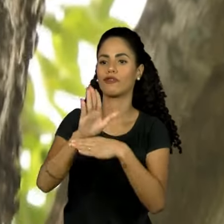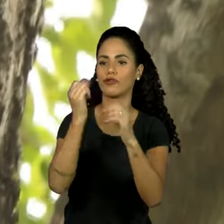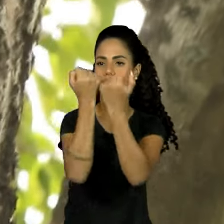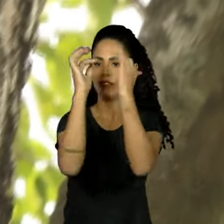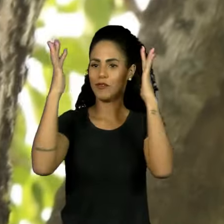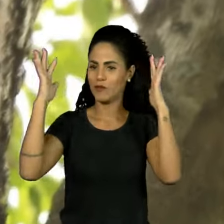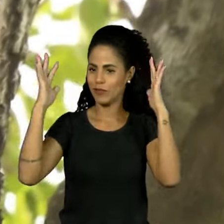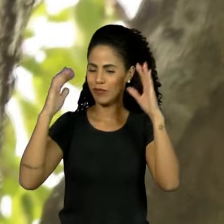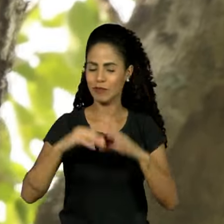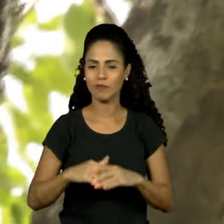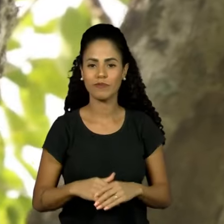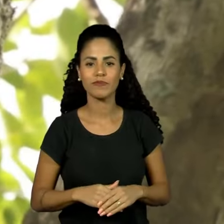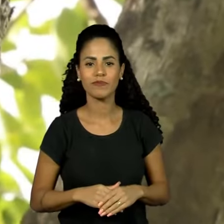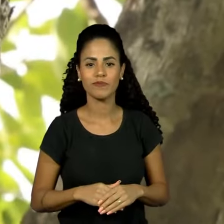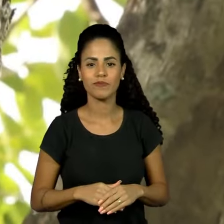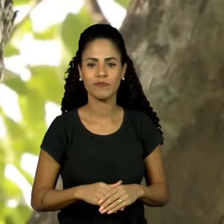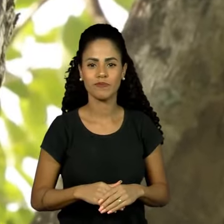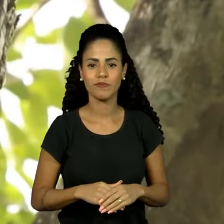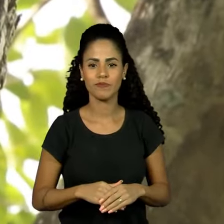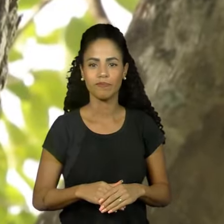humana.